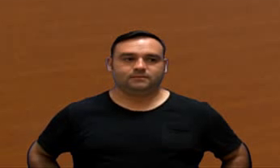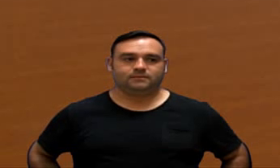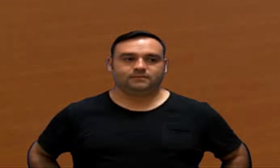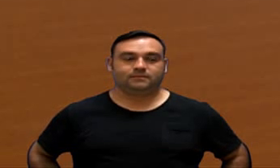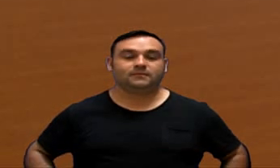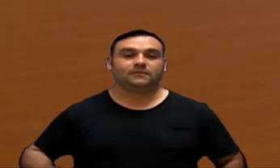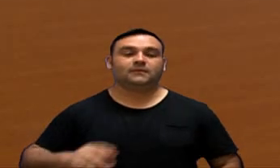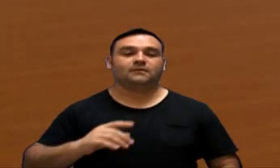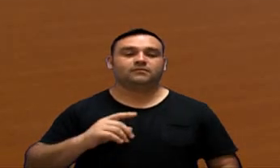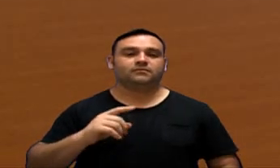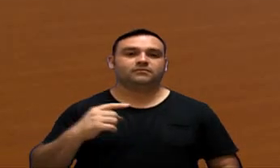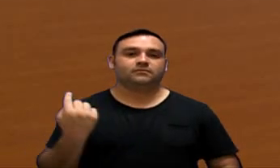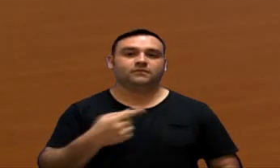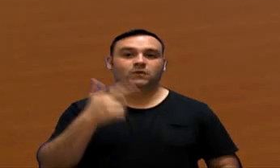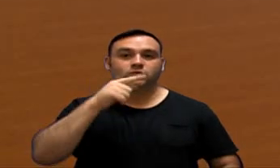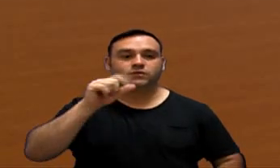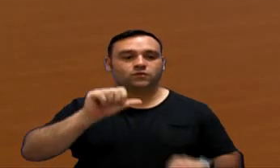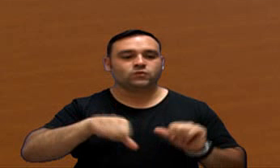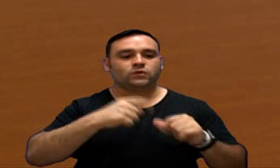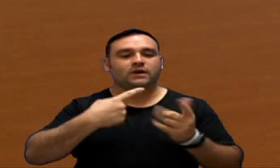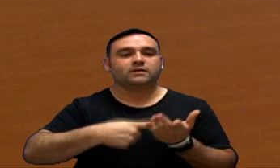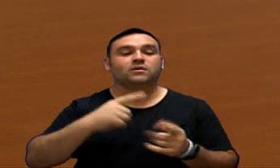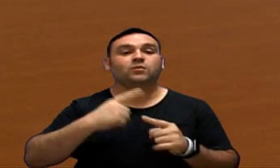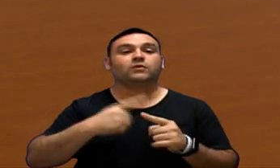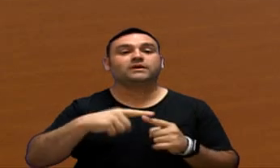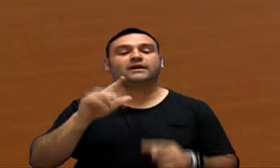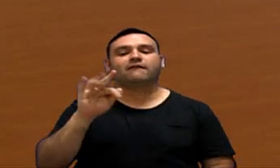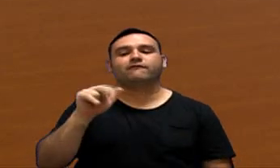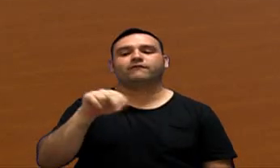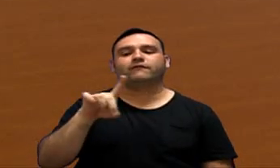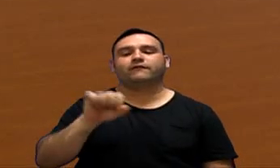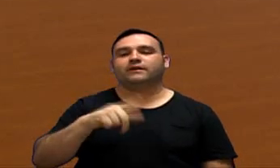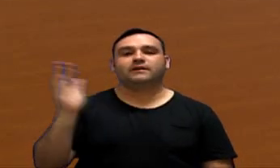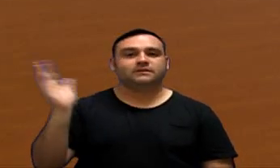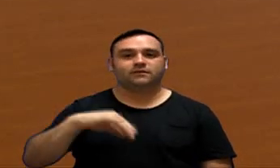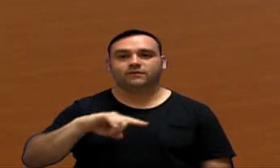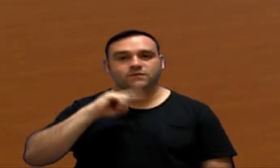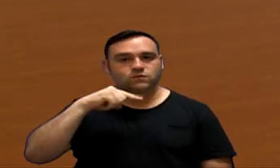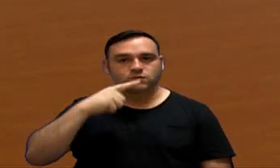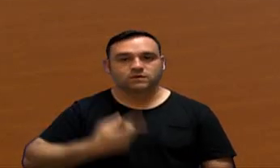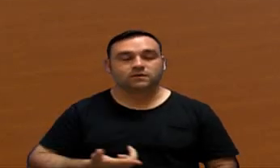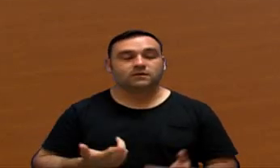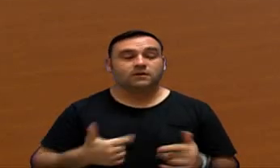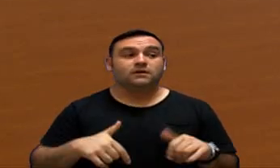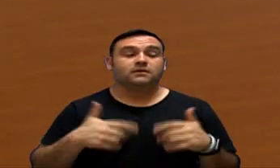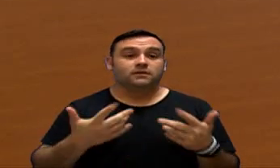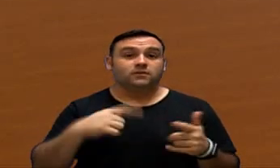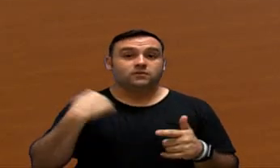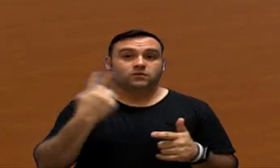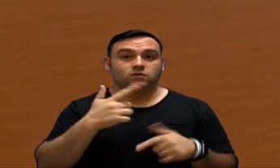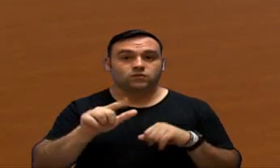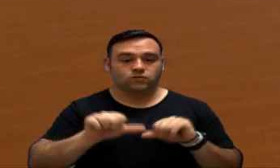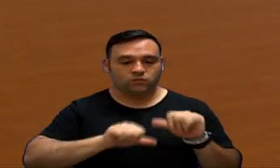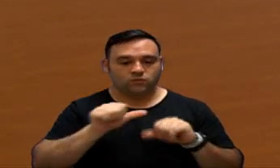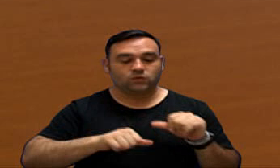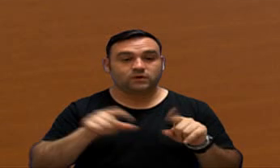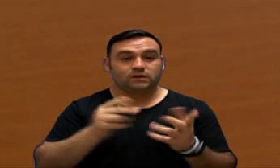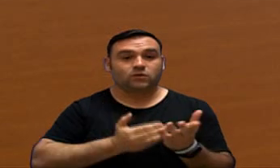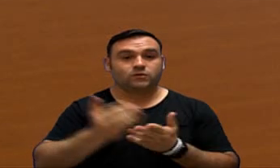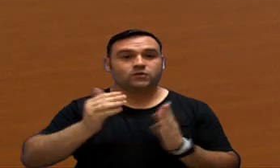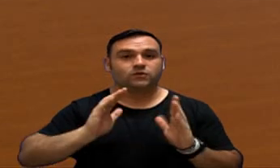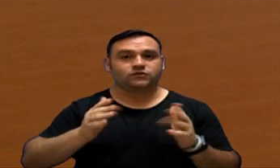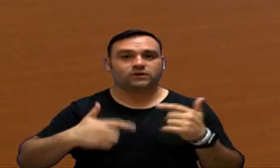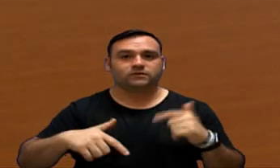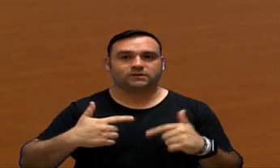Nós conseguimos a alteração da agenda porque a secretária Fernanda Buratini não pôde estar presente. Então, nós conseguimos a alteração e já iniciamos